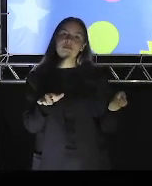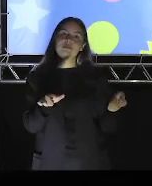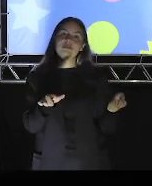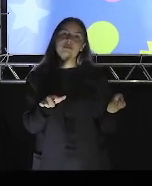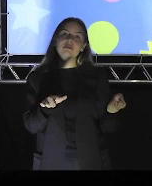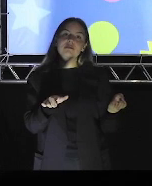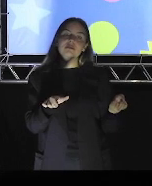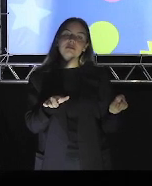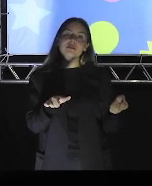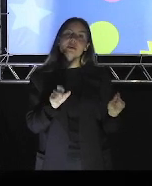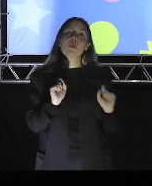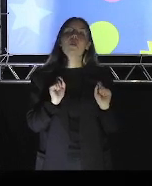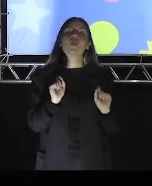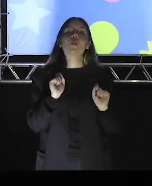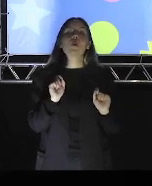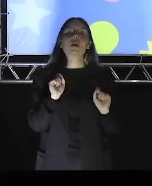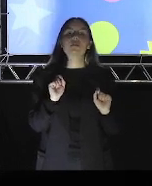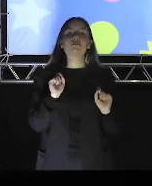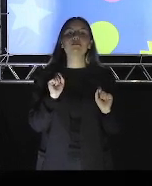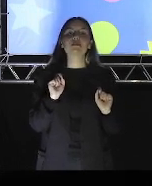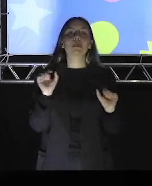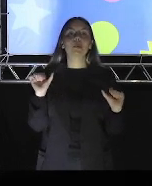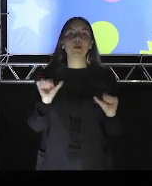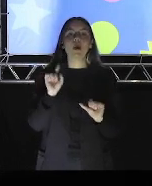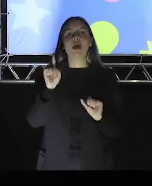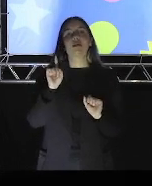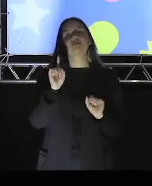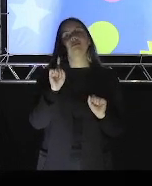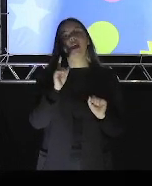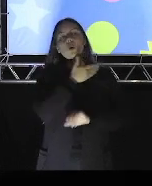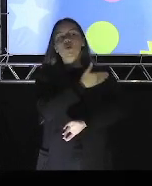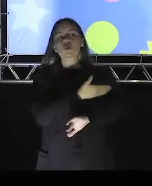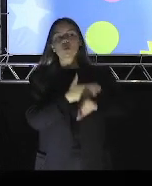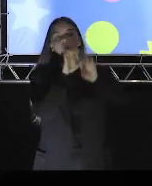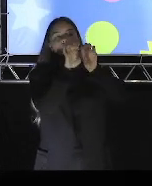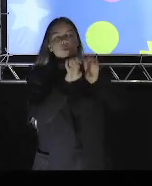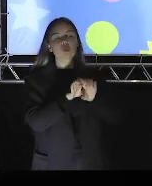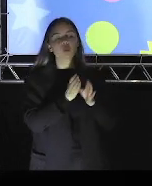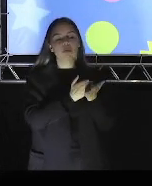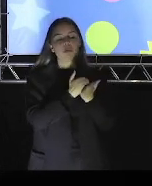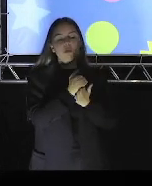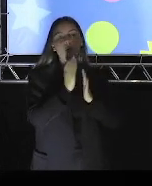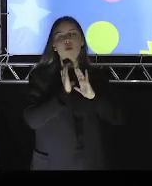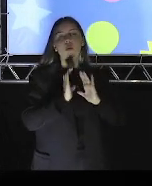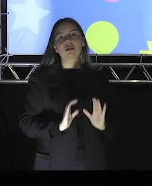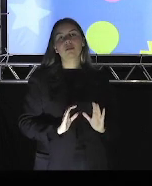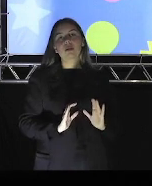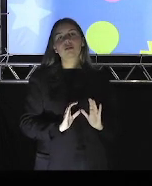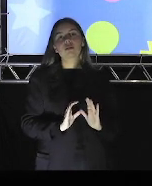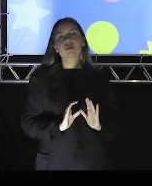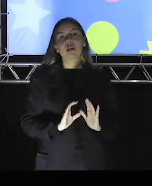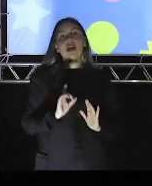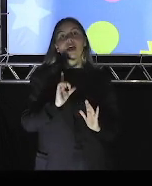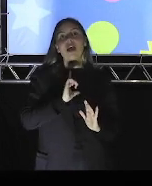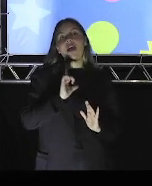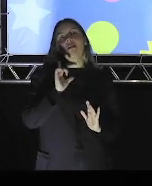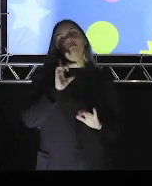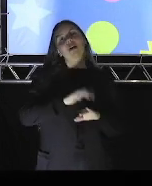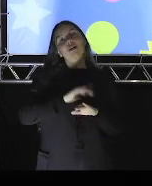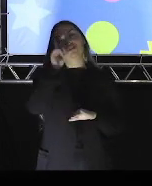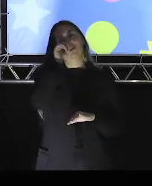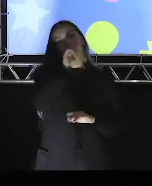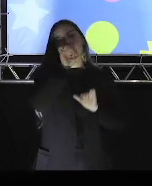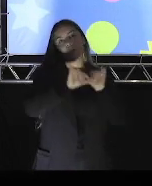aí a gente tem hábitos, estrutura, situações, comportamentos que são muito difíceis de